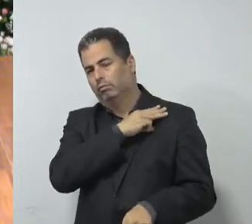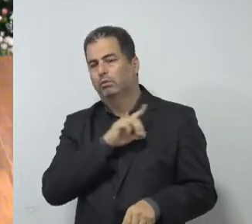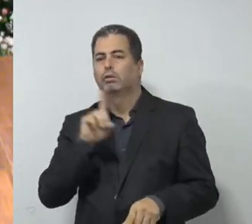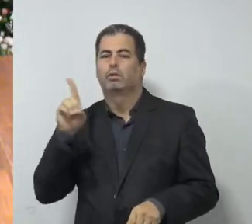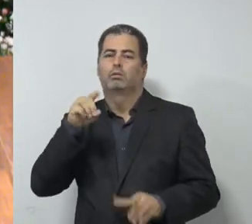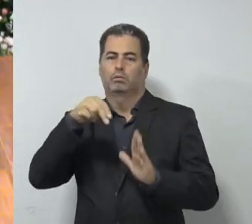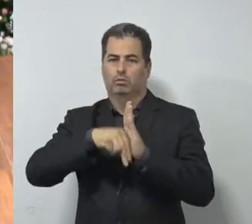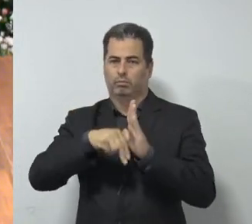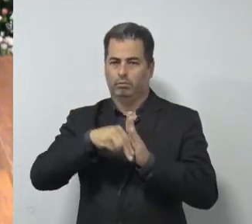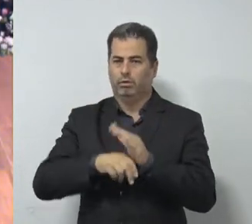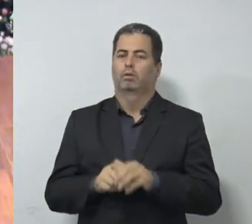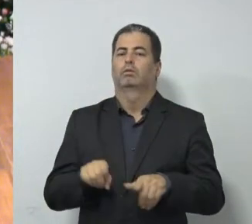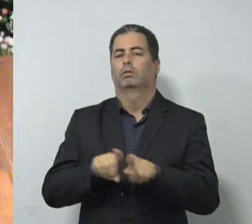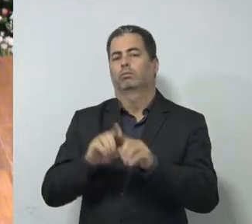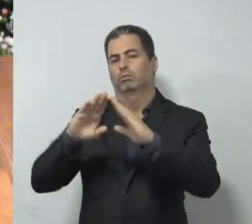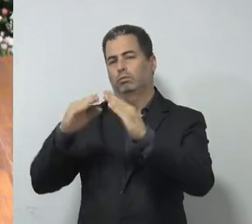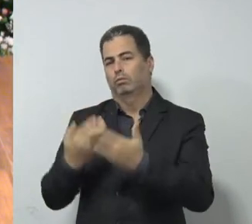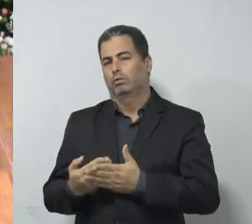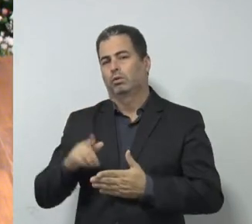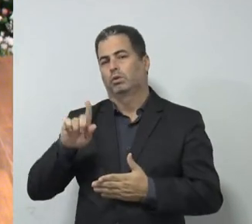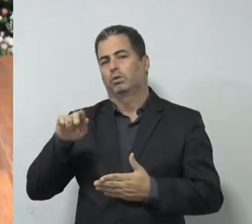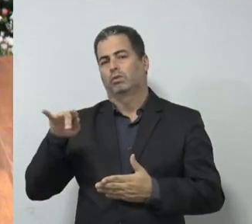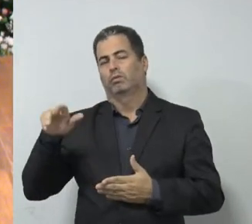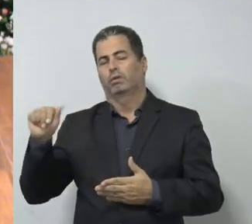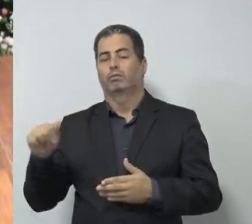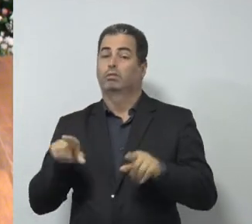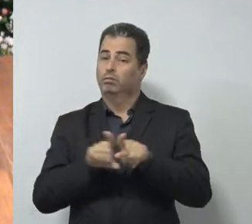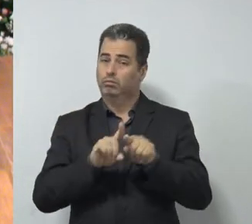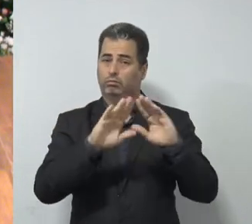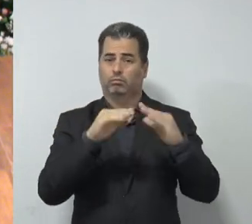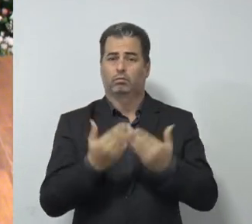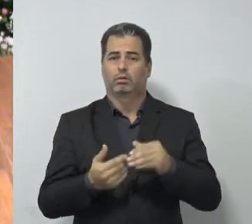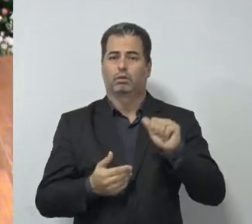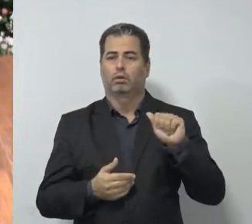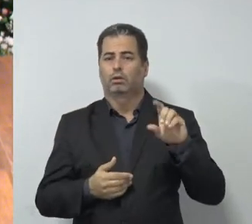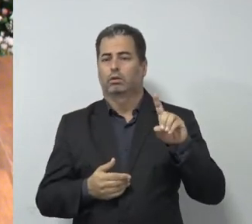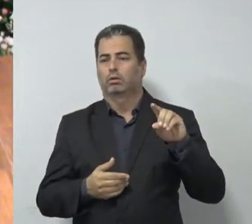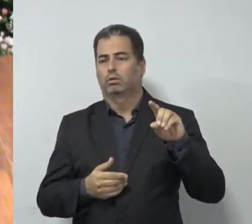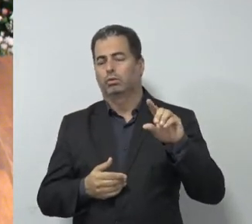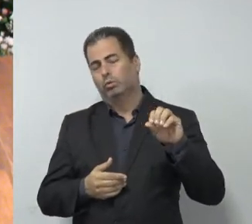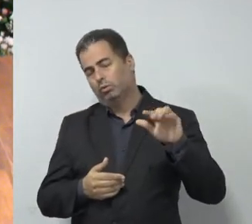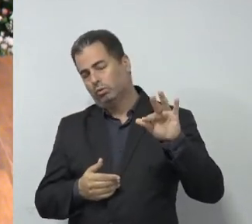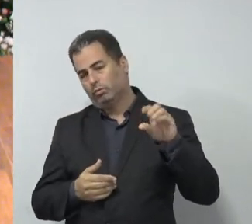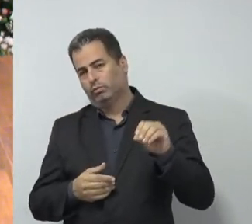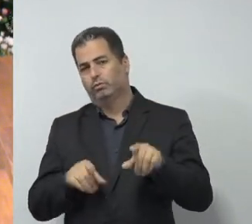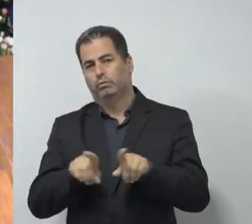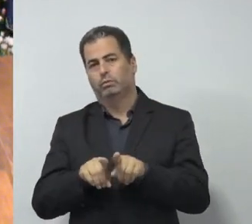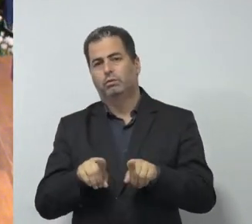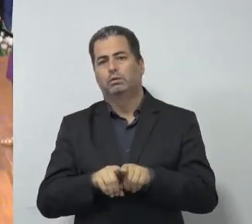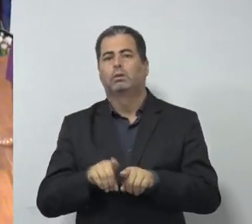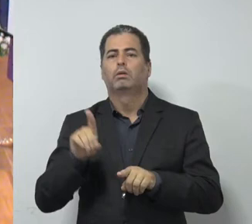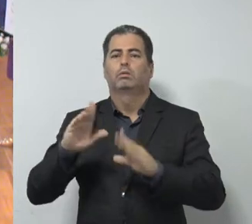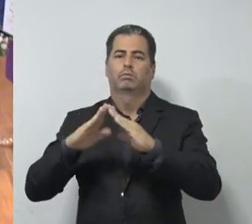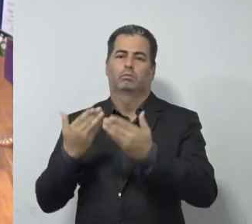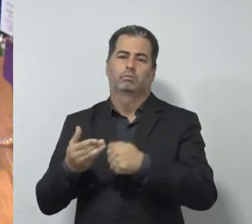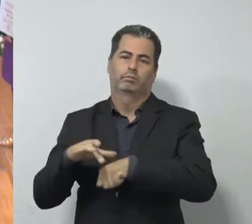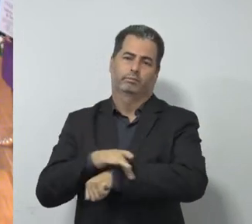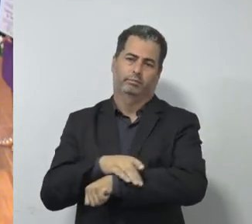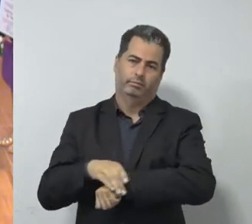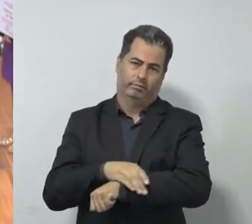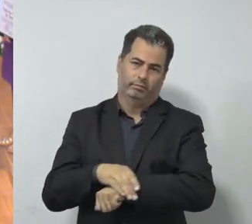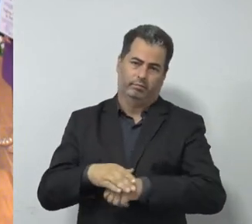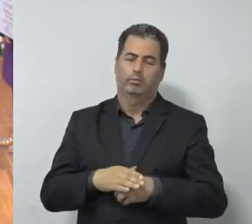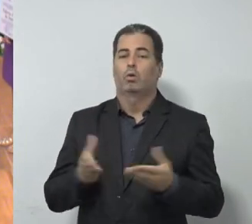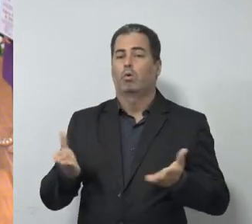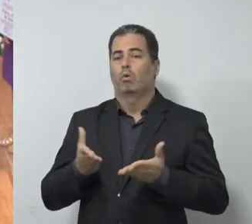Faustino, Santa Genoveva Rezende e Adolfo Batista, além do SESI Jundiaí. Atualmente é gestora do Colégio Estadual